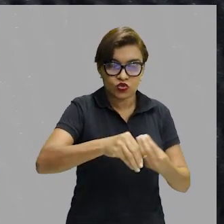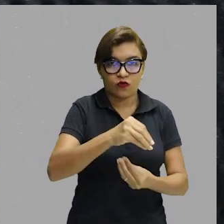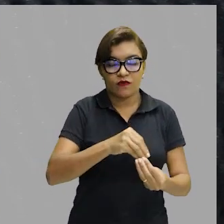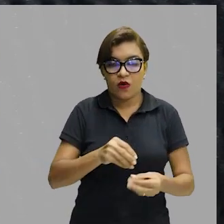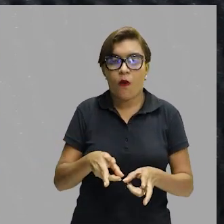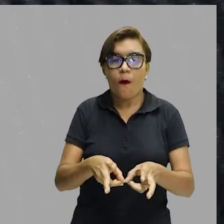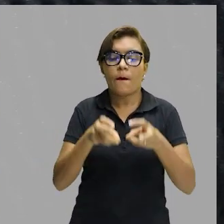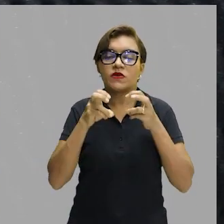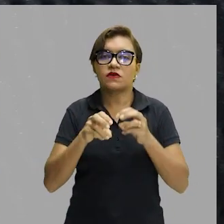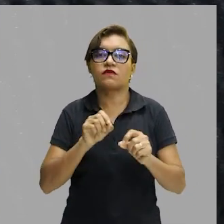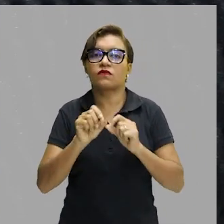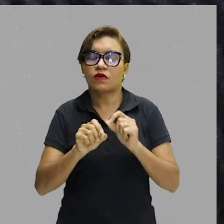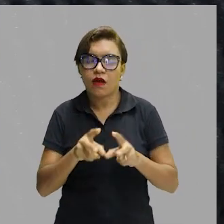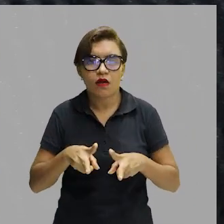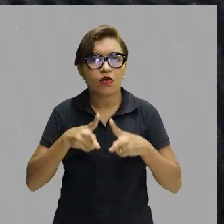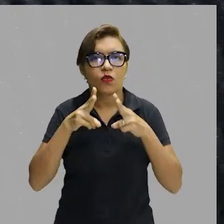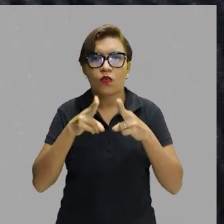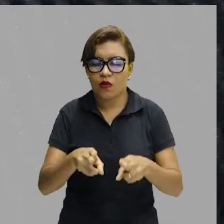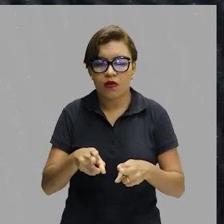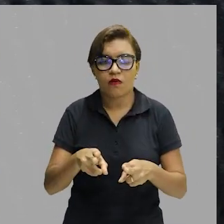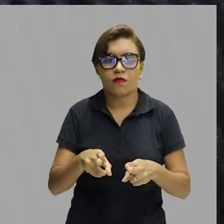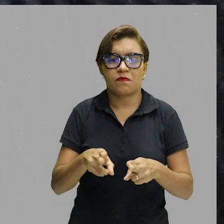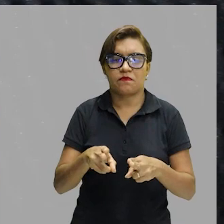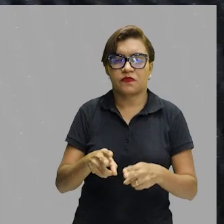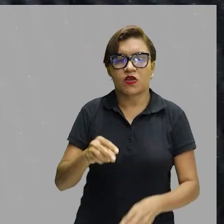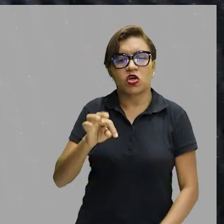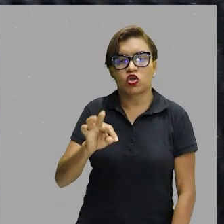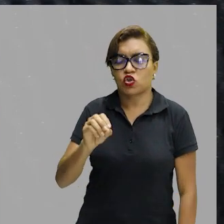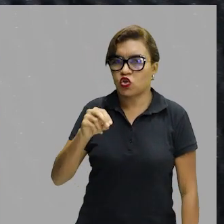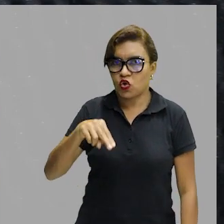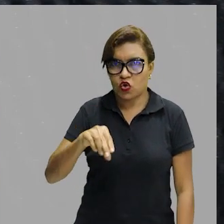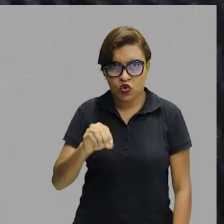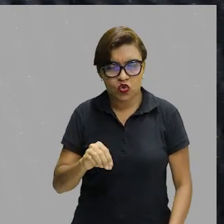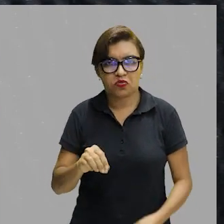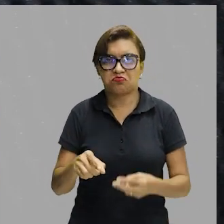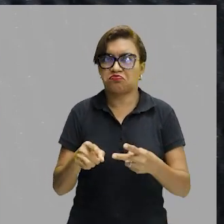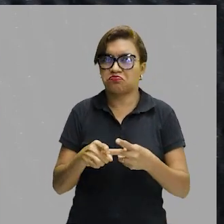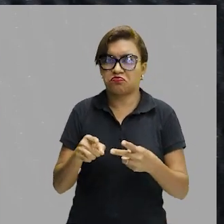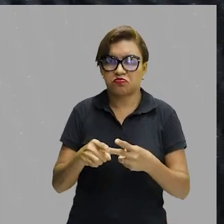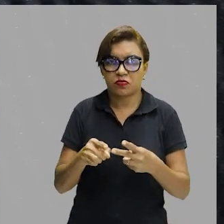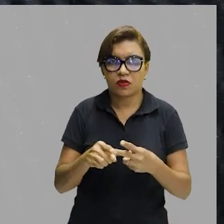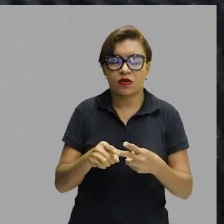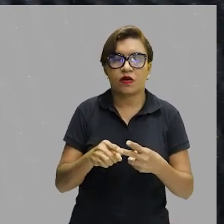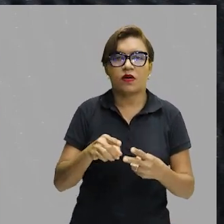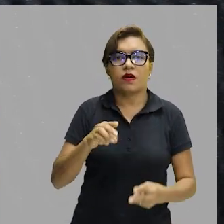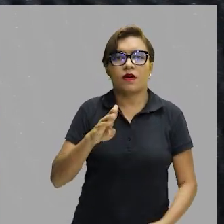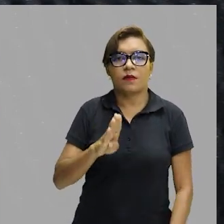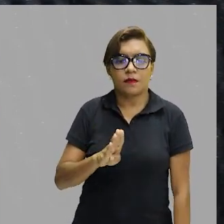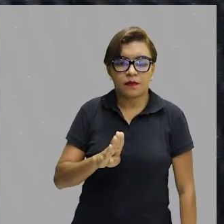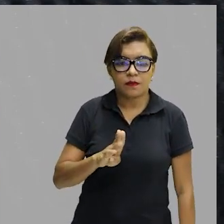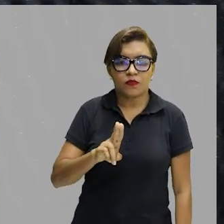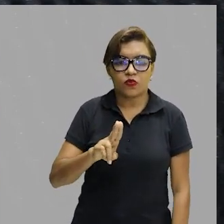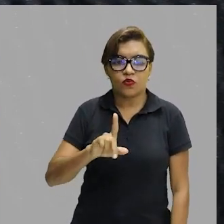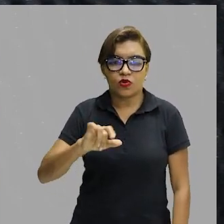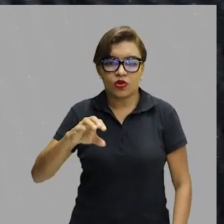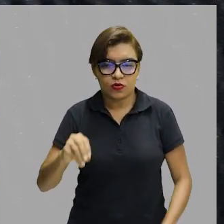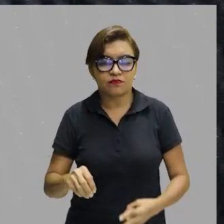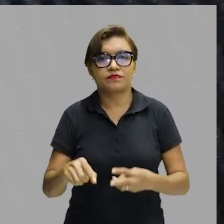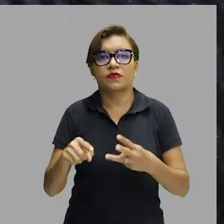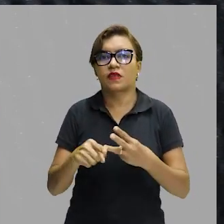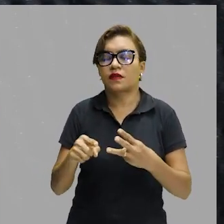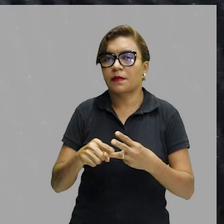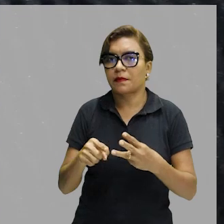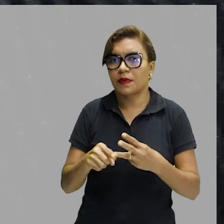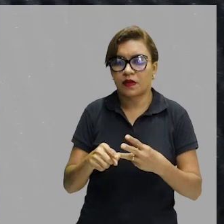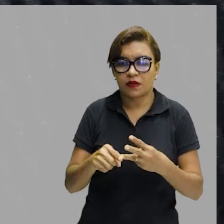efeito tonométrico, ebuliométrico ou criométrico, certo? Então, não depende de qual é